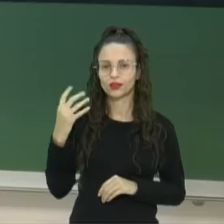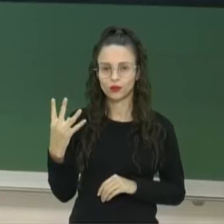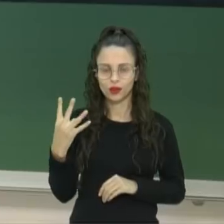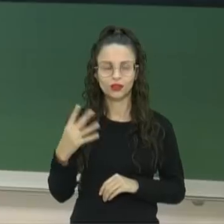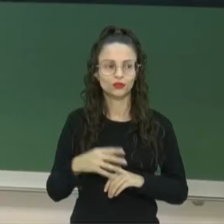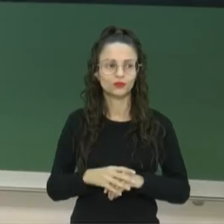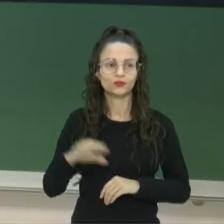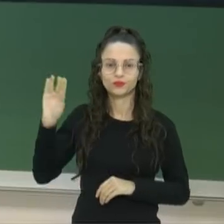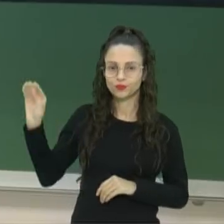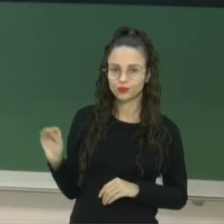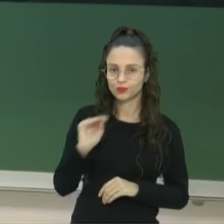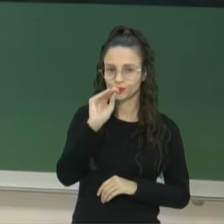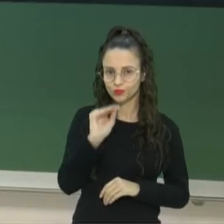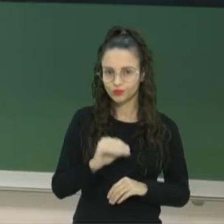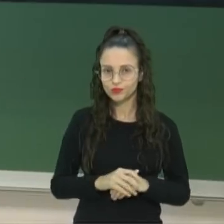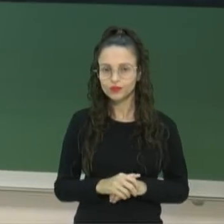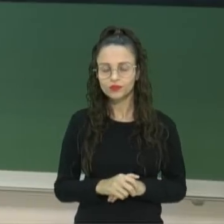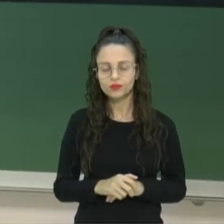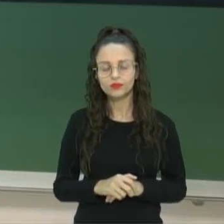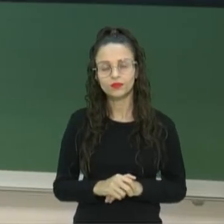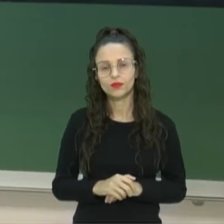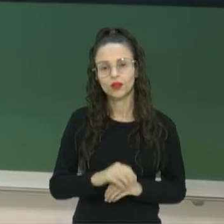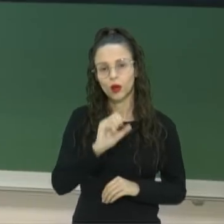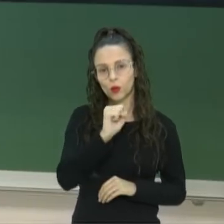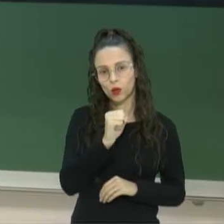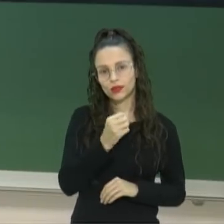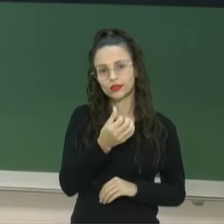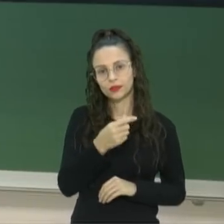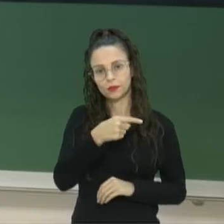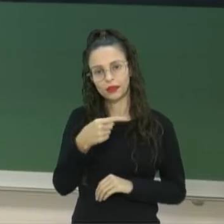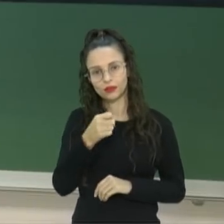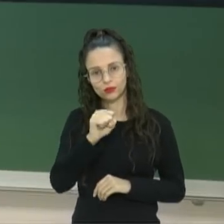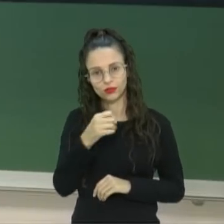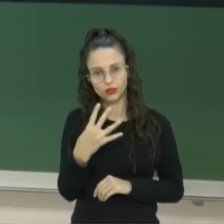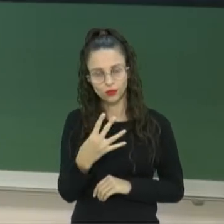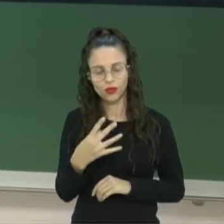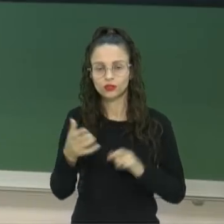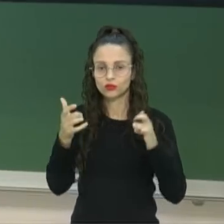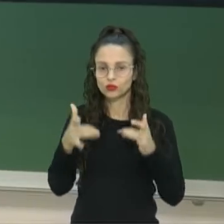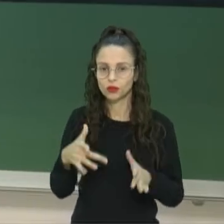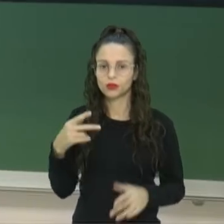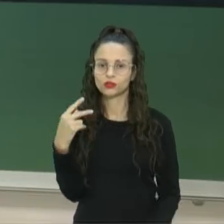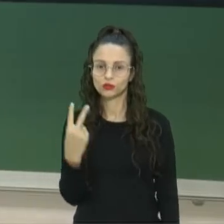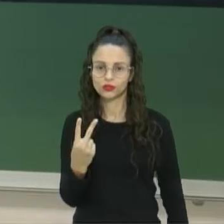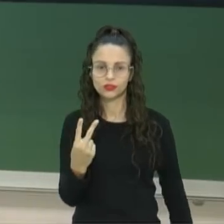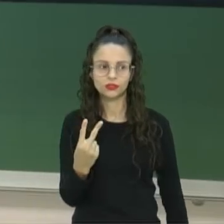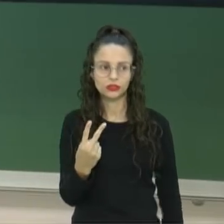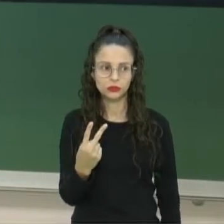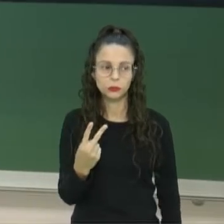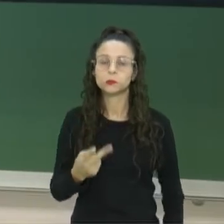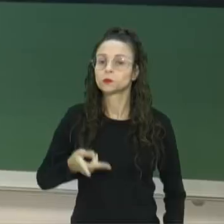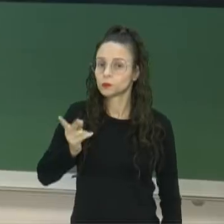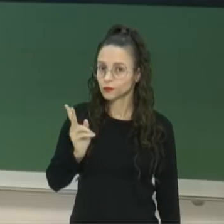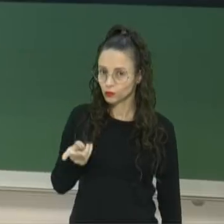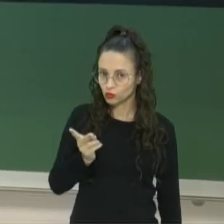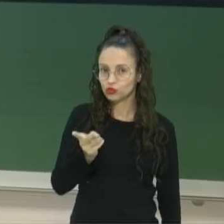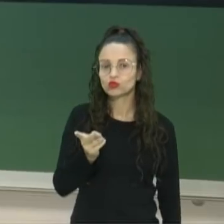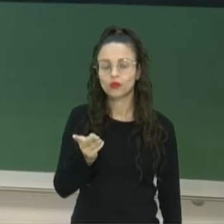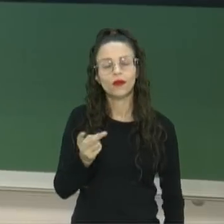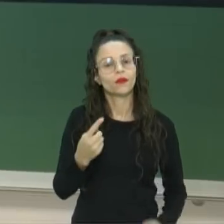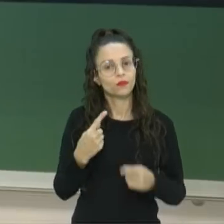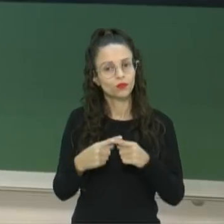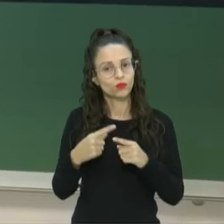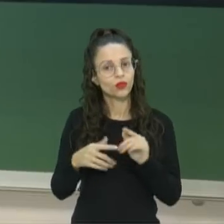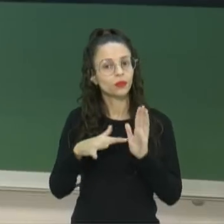84. 84, para chegar no 86, sobra 2. Quero continuar a conta, porque